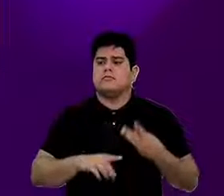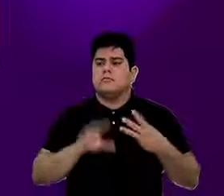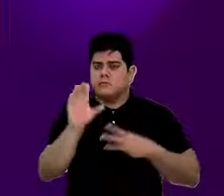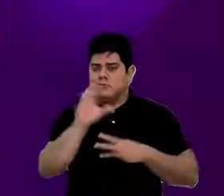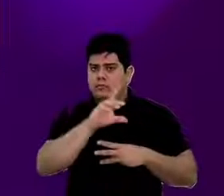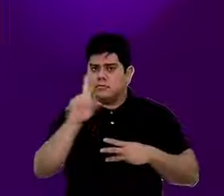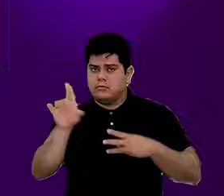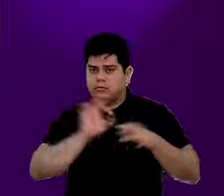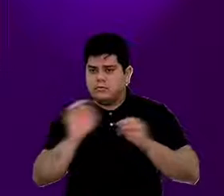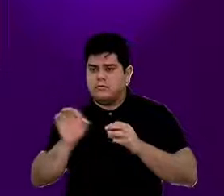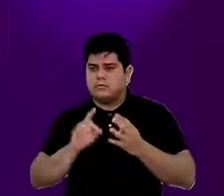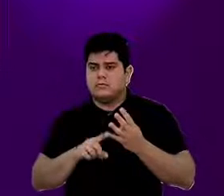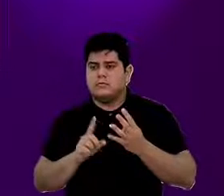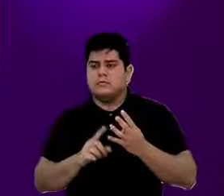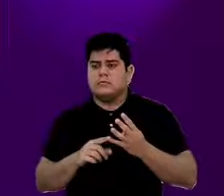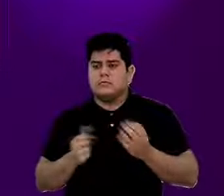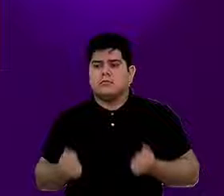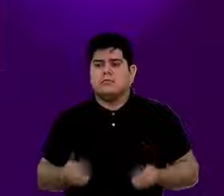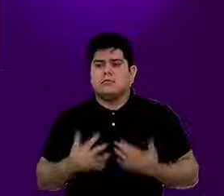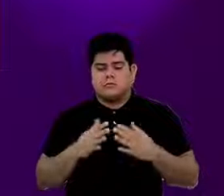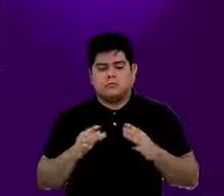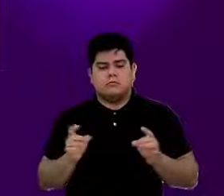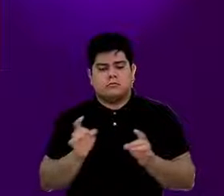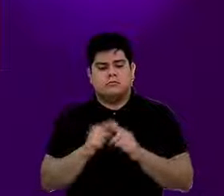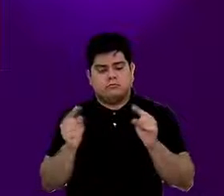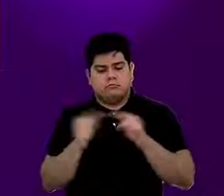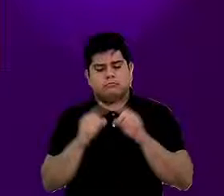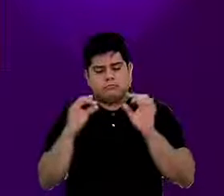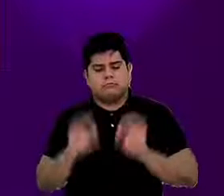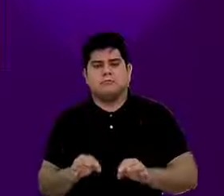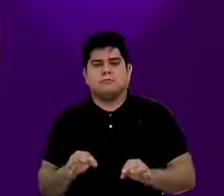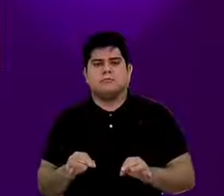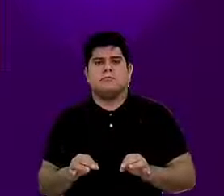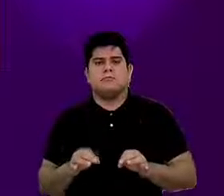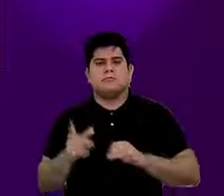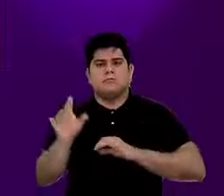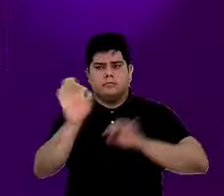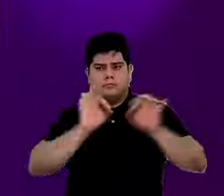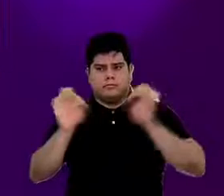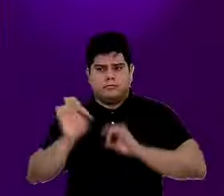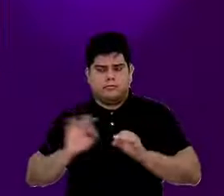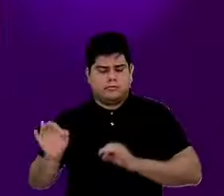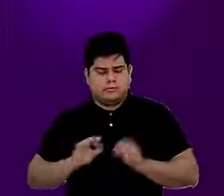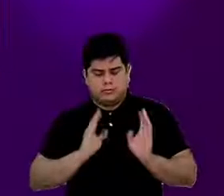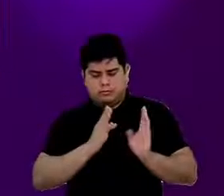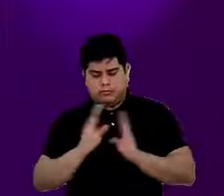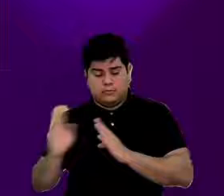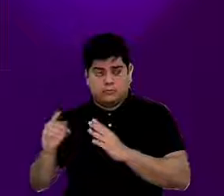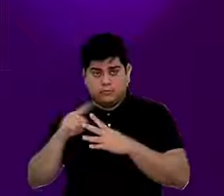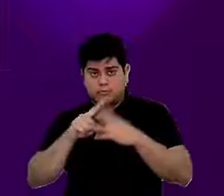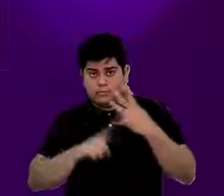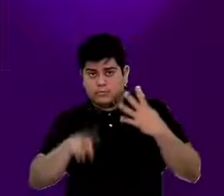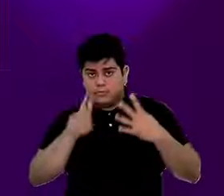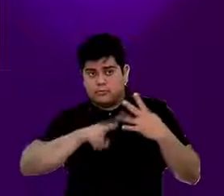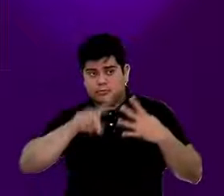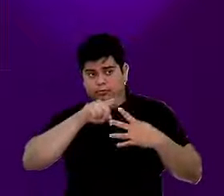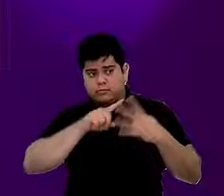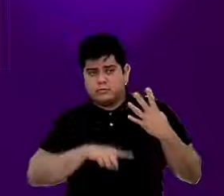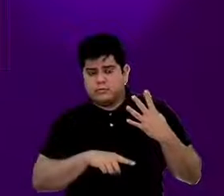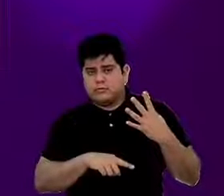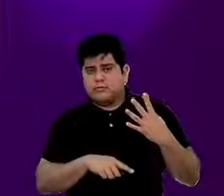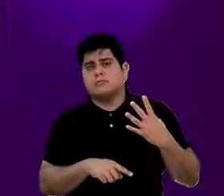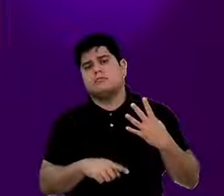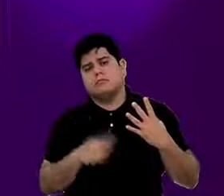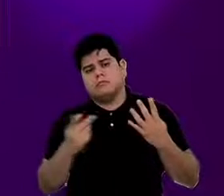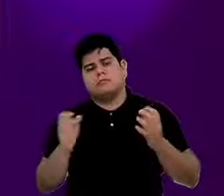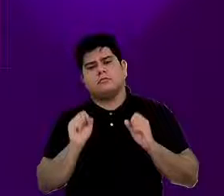e custo-efetivos durante o tratamento oncológico. Quando a gente monta essa linha, a gente utiliza essas premissas para